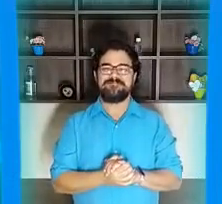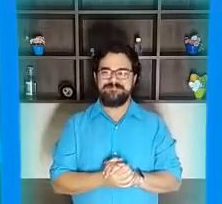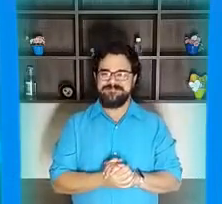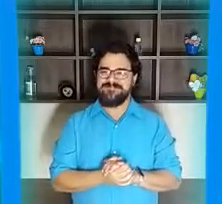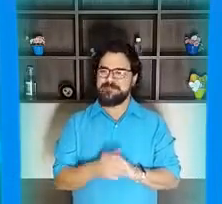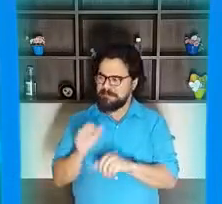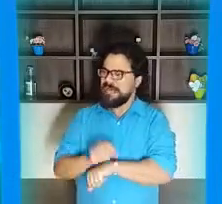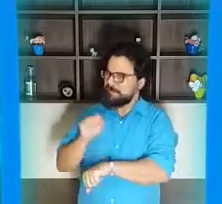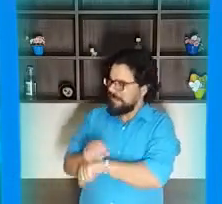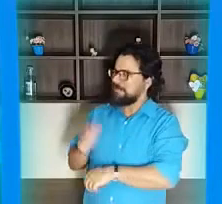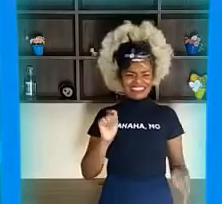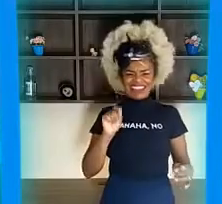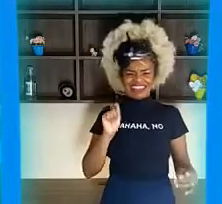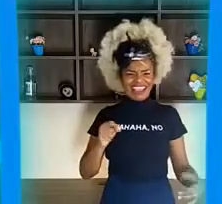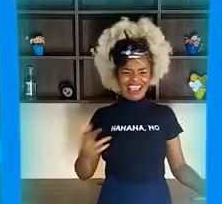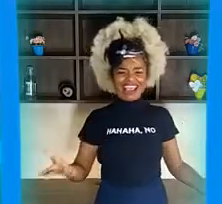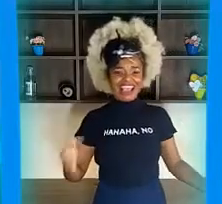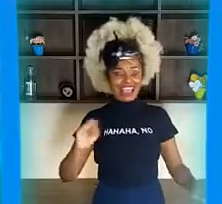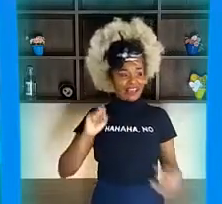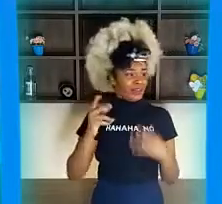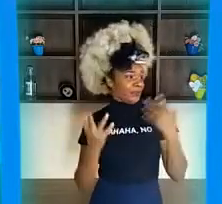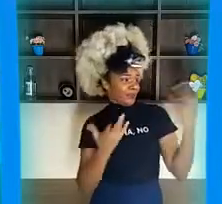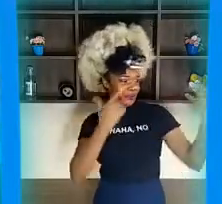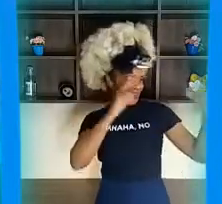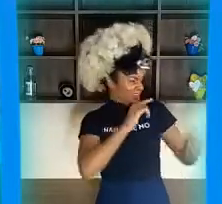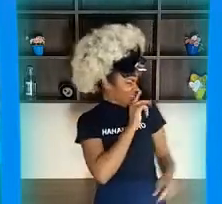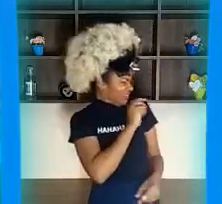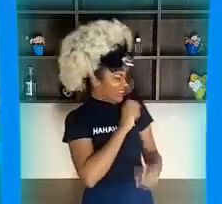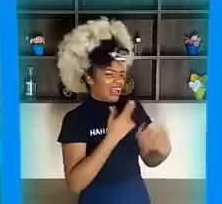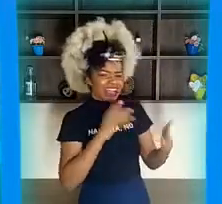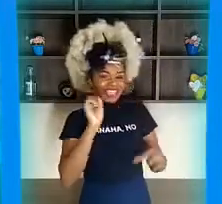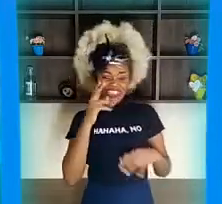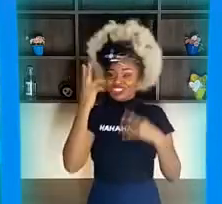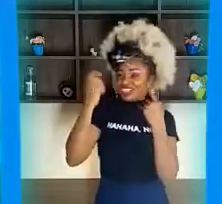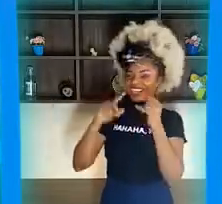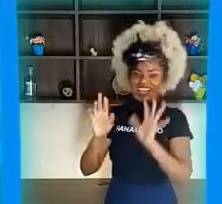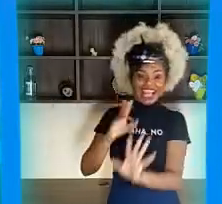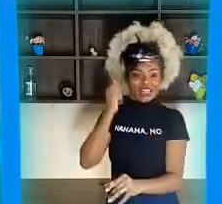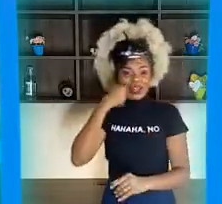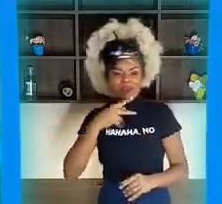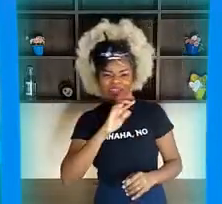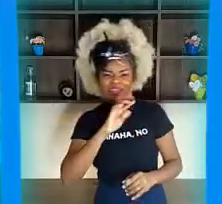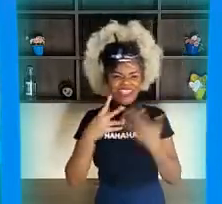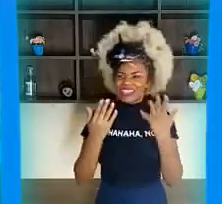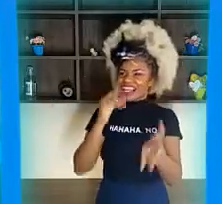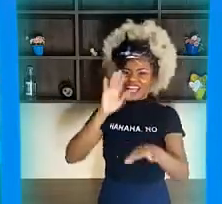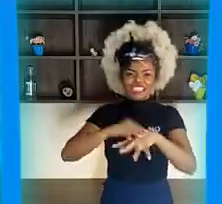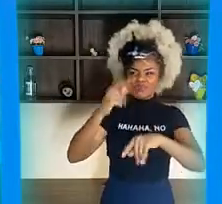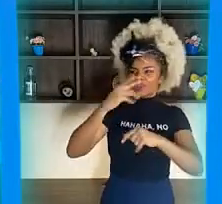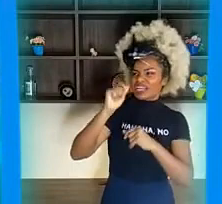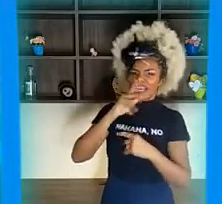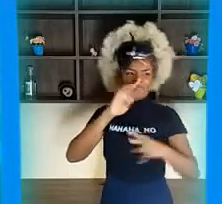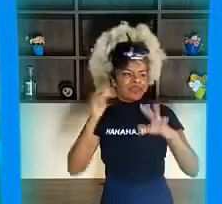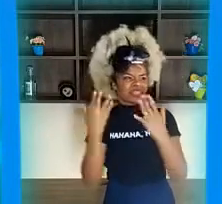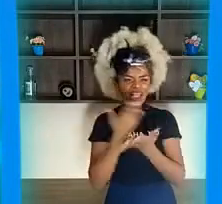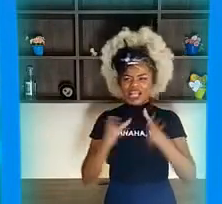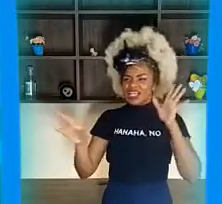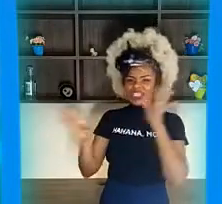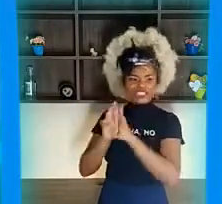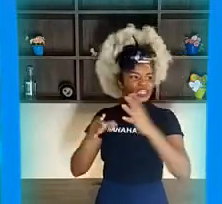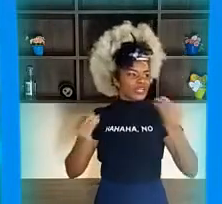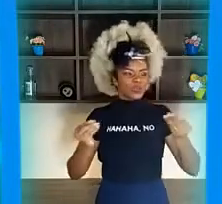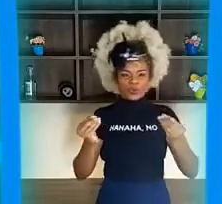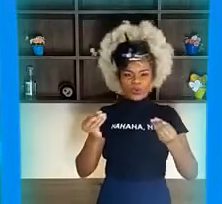Para com essa pito, meu Deus do céu. Alô, alô, dona Periquita. Chame dona Cabrita, que tá chegando